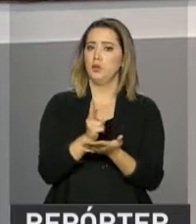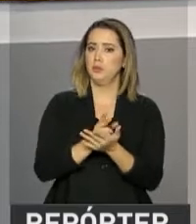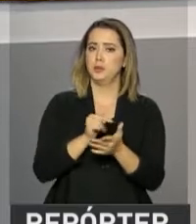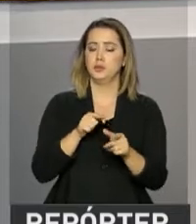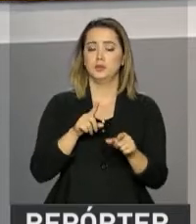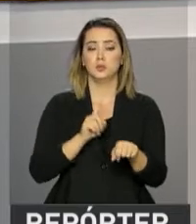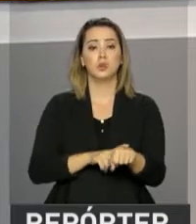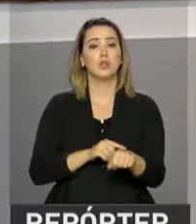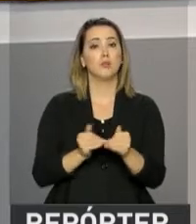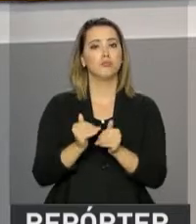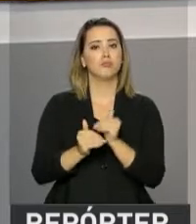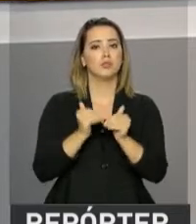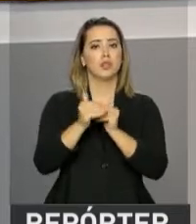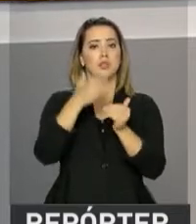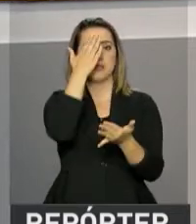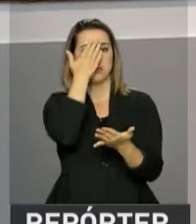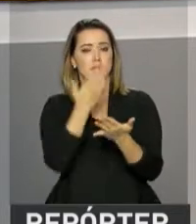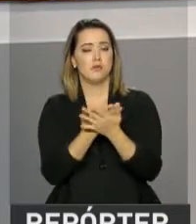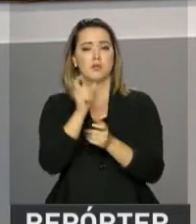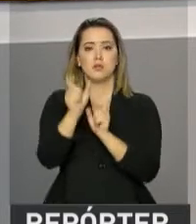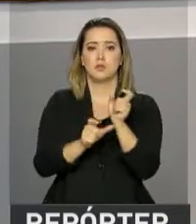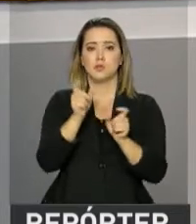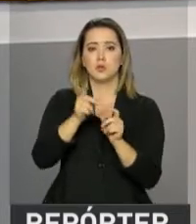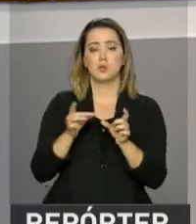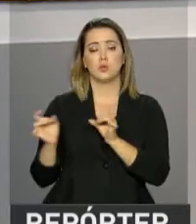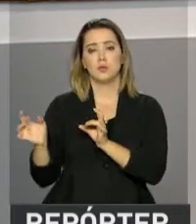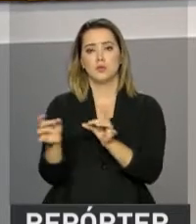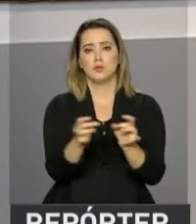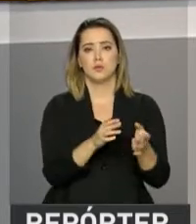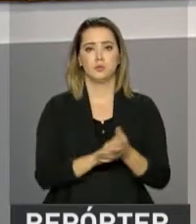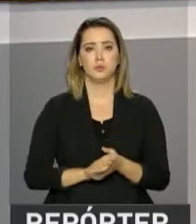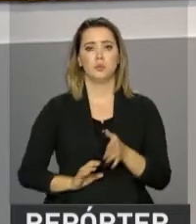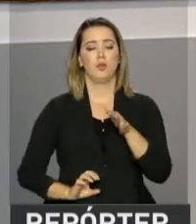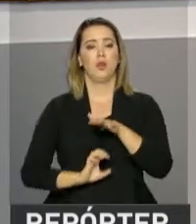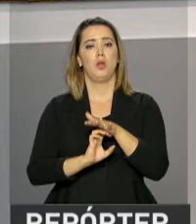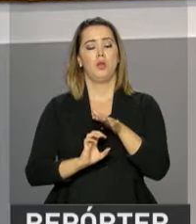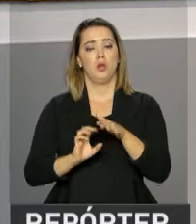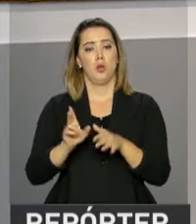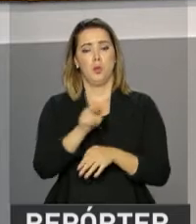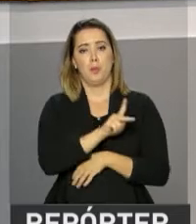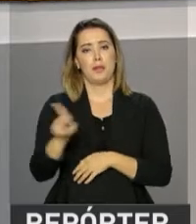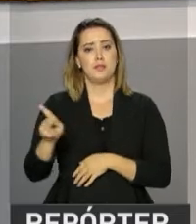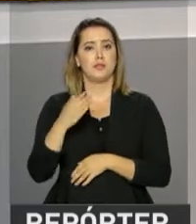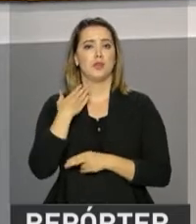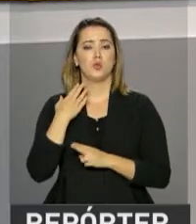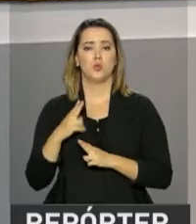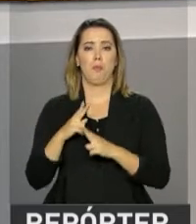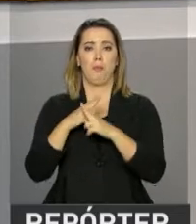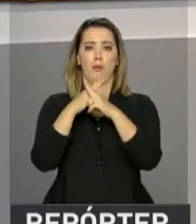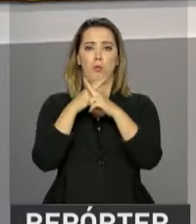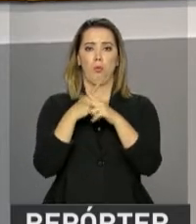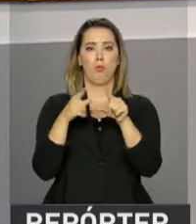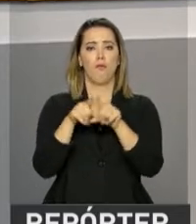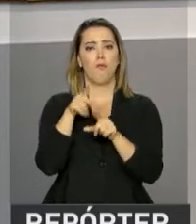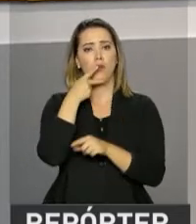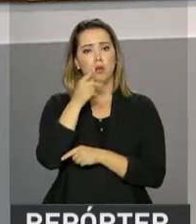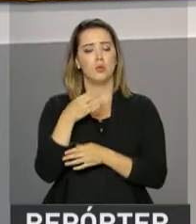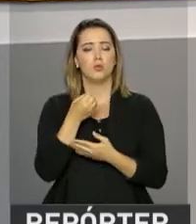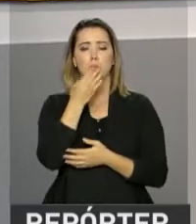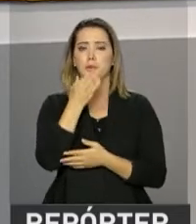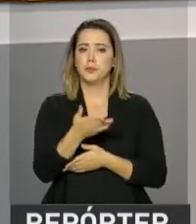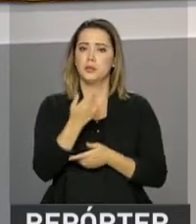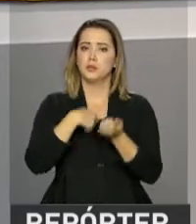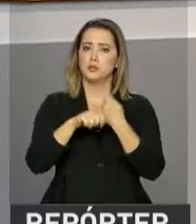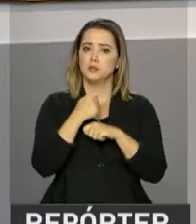cresceram a confiança do consumidor e do comércio o presidente da caixa gilberto occhi falou sobre os benefícios para a economia